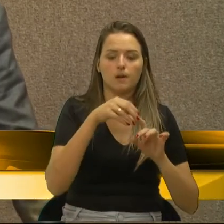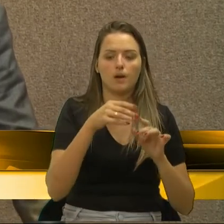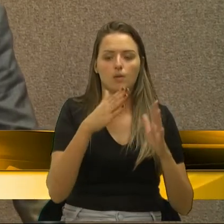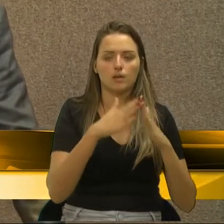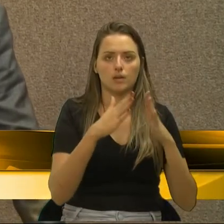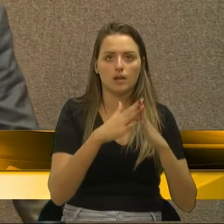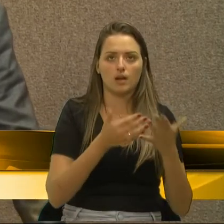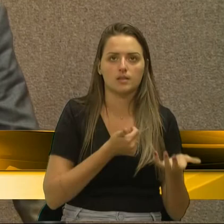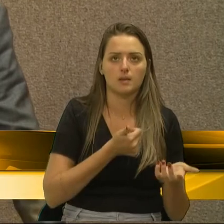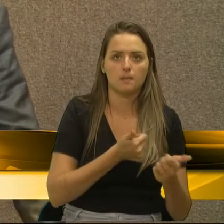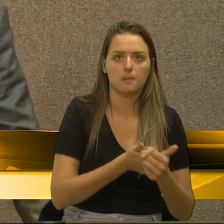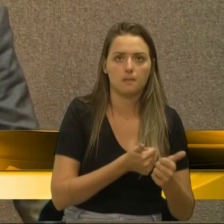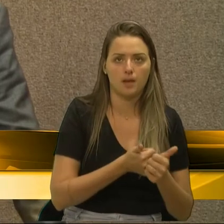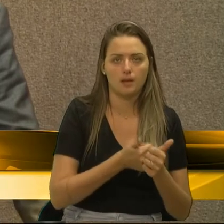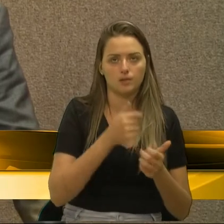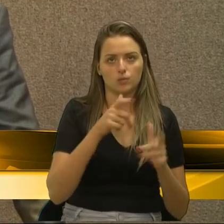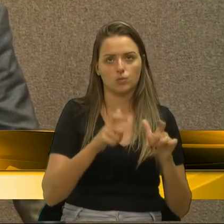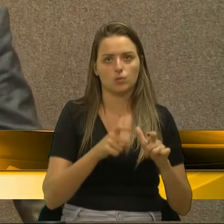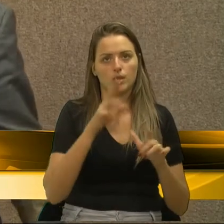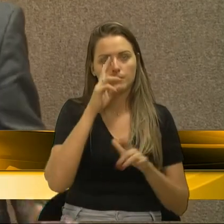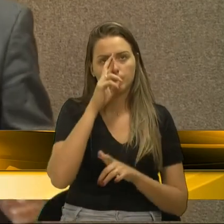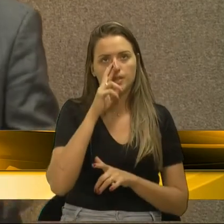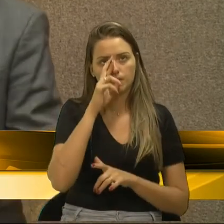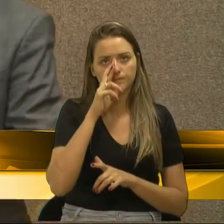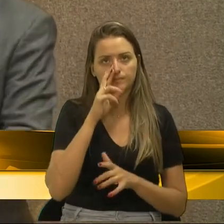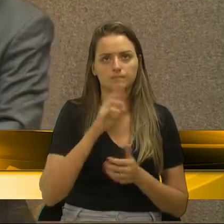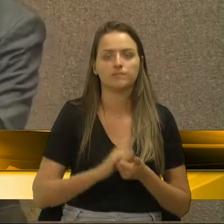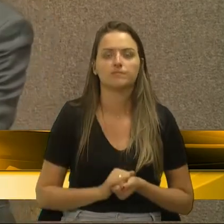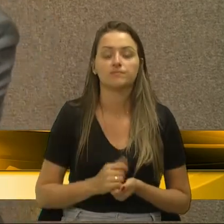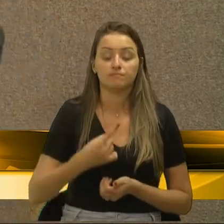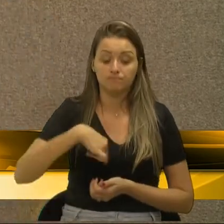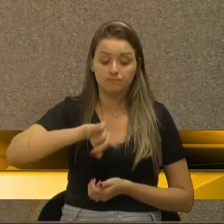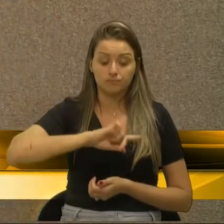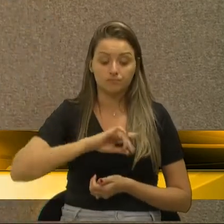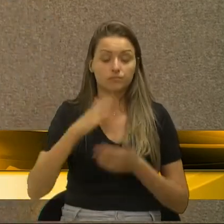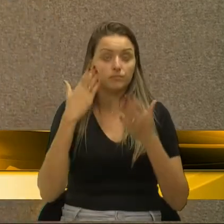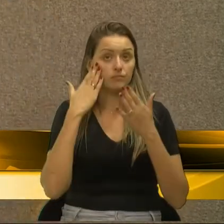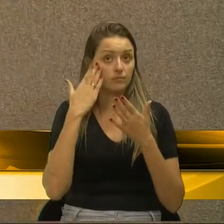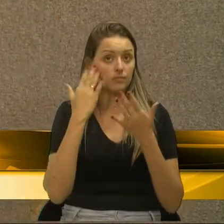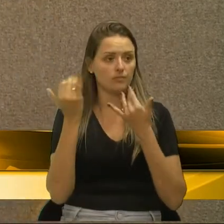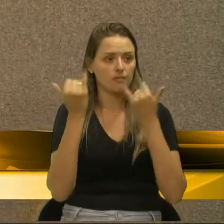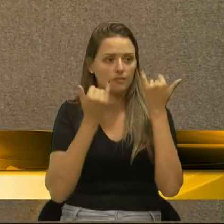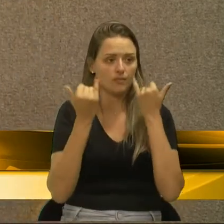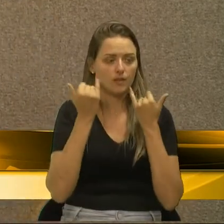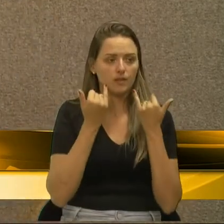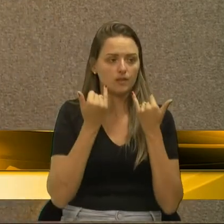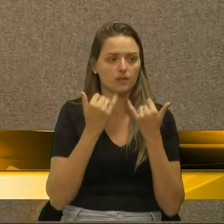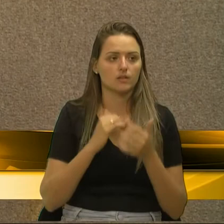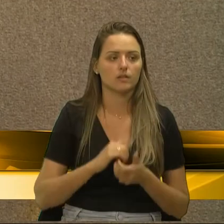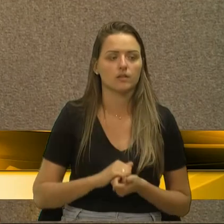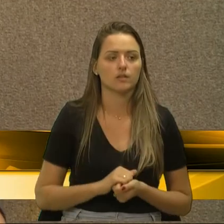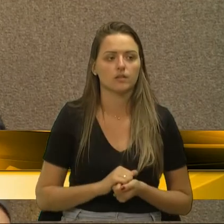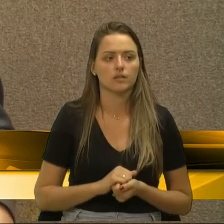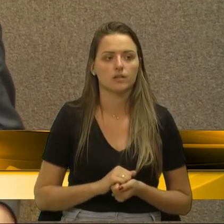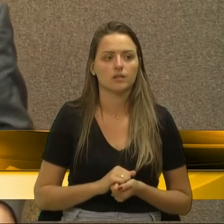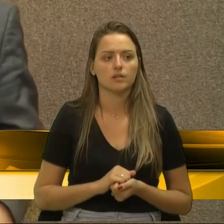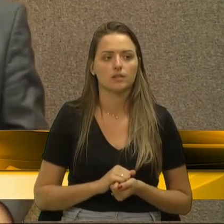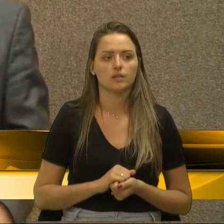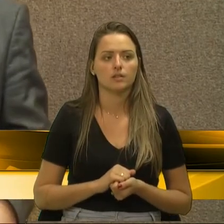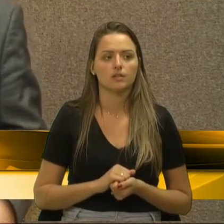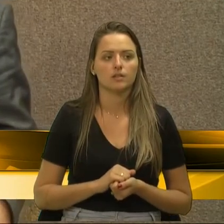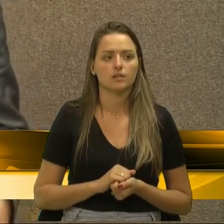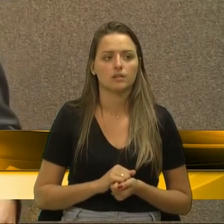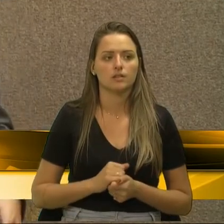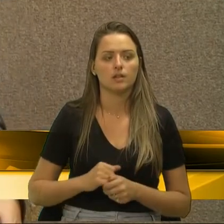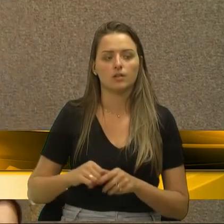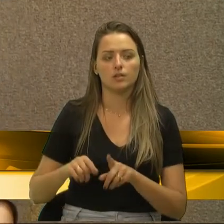lugares em situações de risco. Nós sabemos, vereadora Diló, aqui a infelicidade também, e